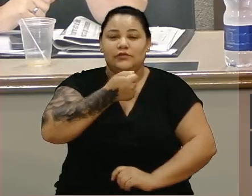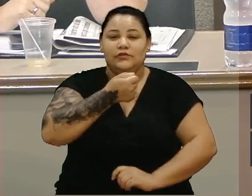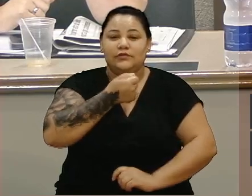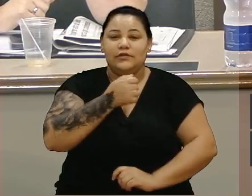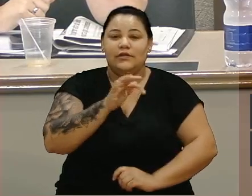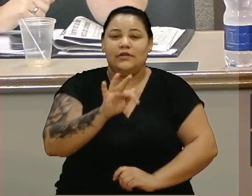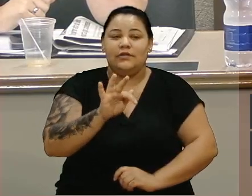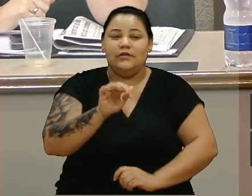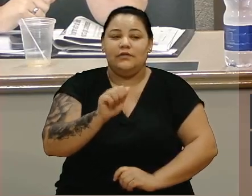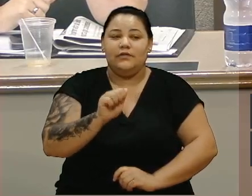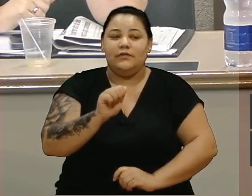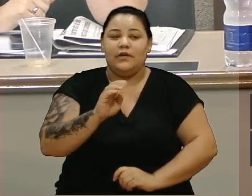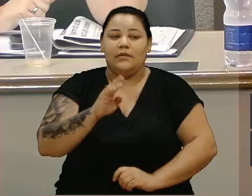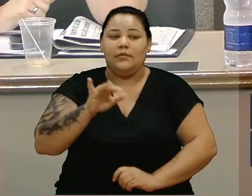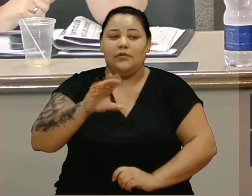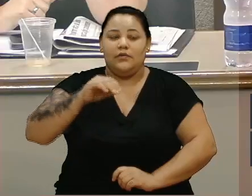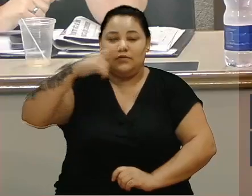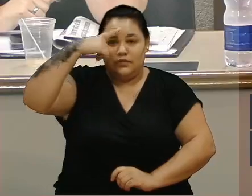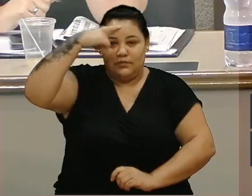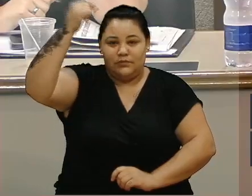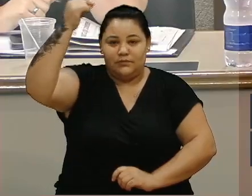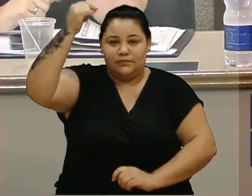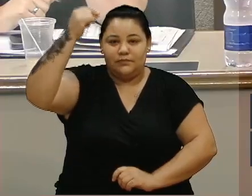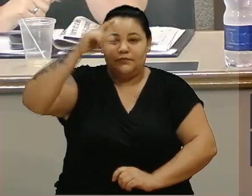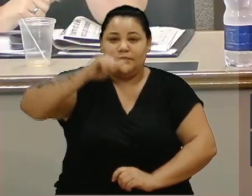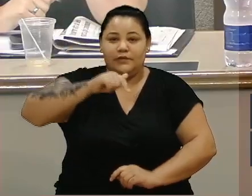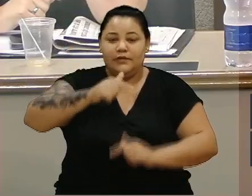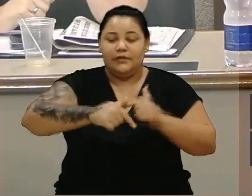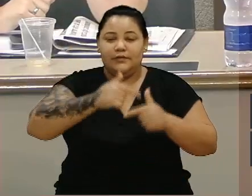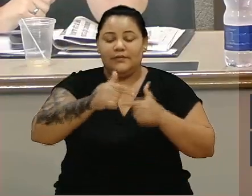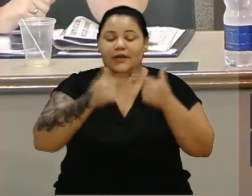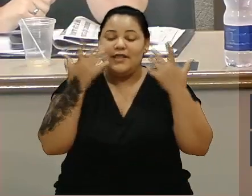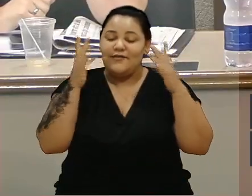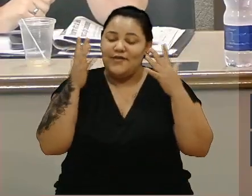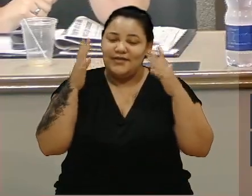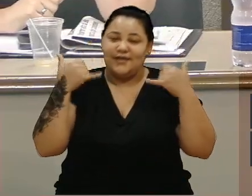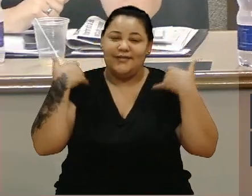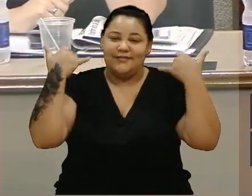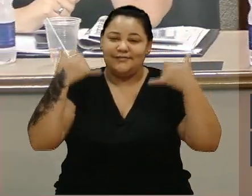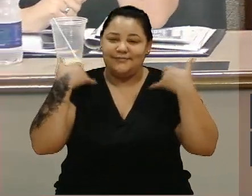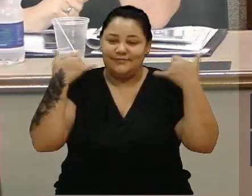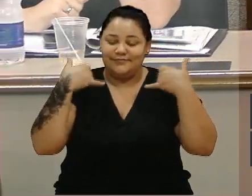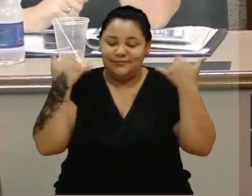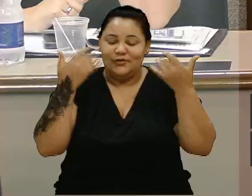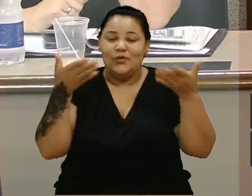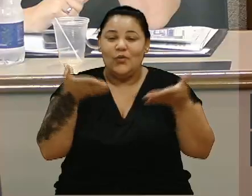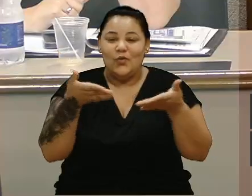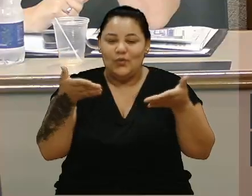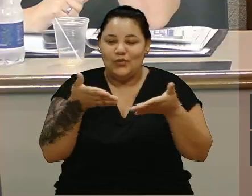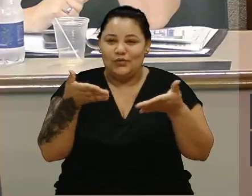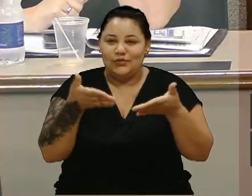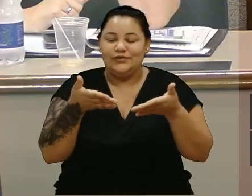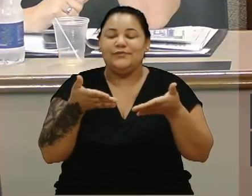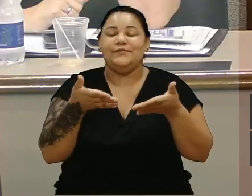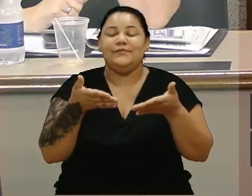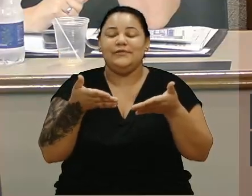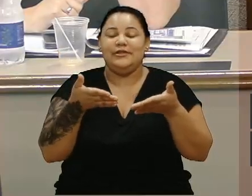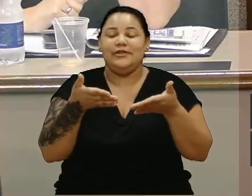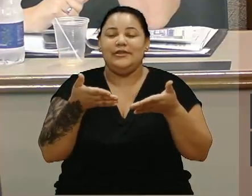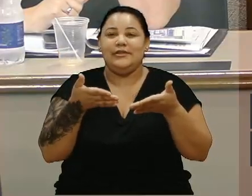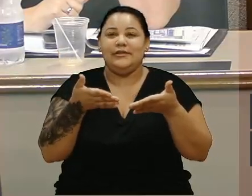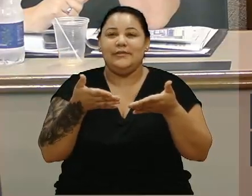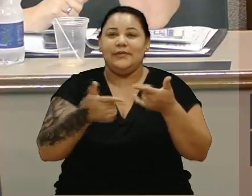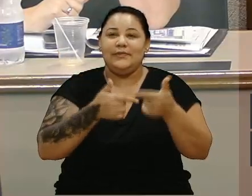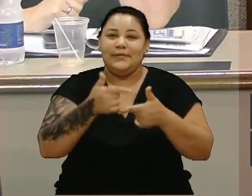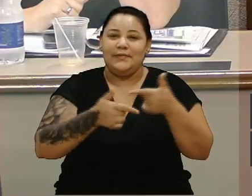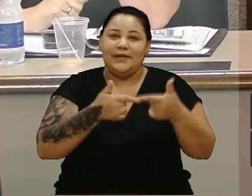Rauch, que aniversaria hoje, né, servidor dessa casa e referência de ética, dedicação no jornalismo,